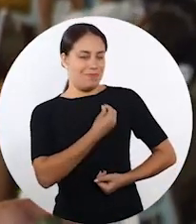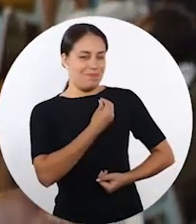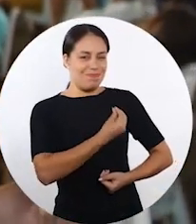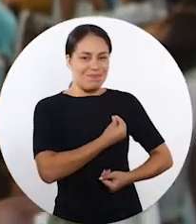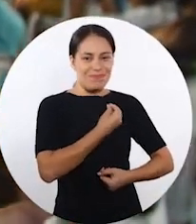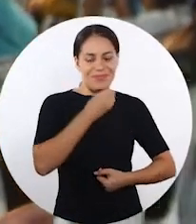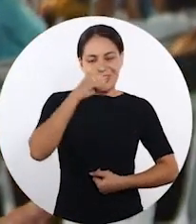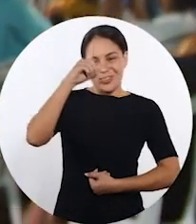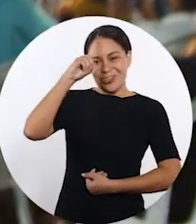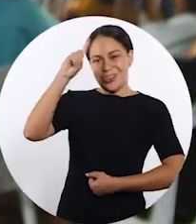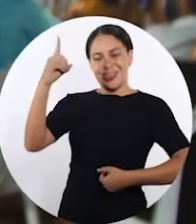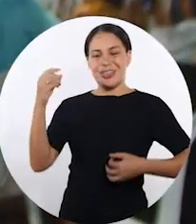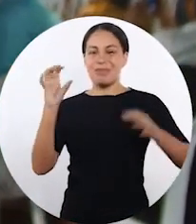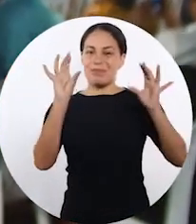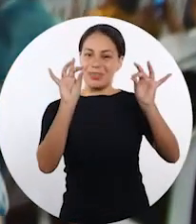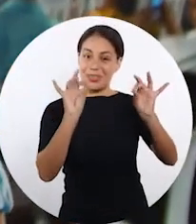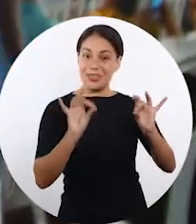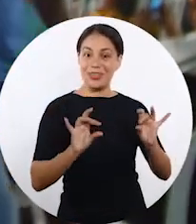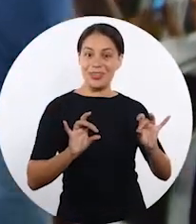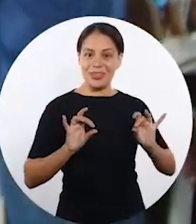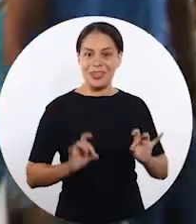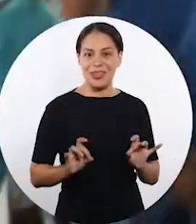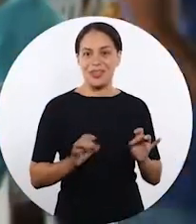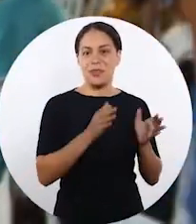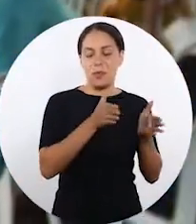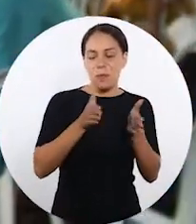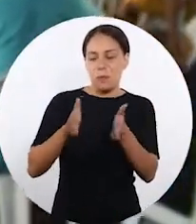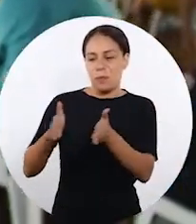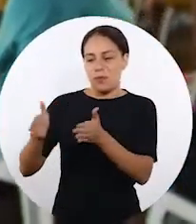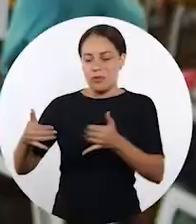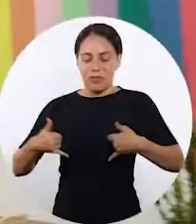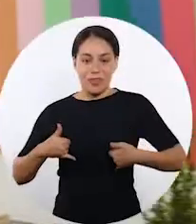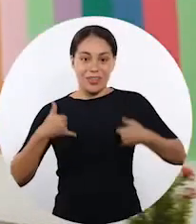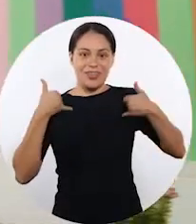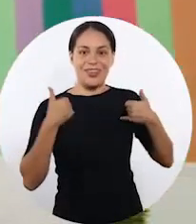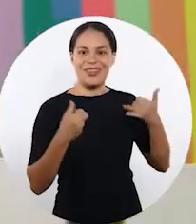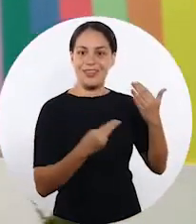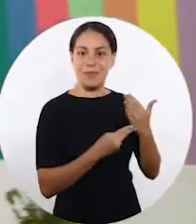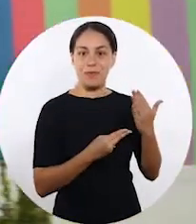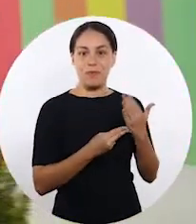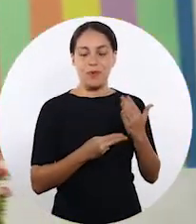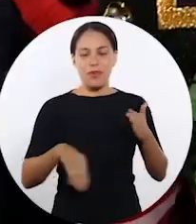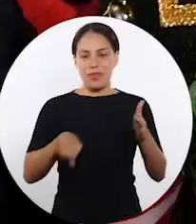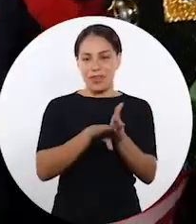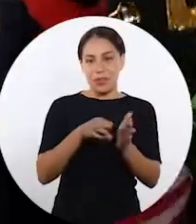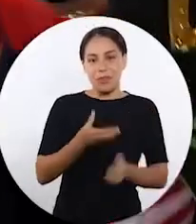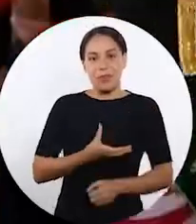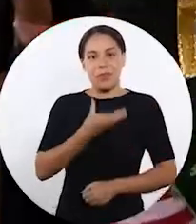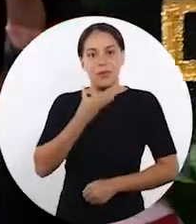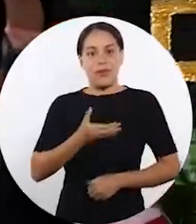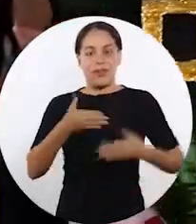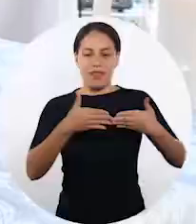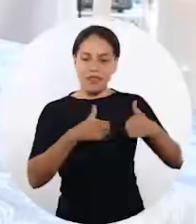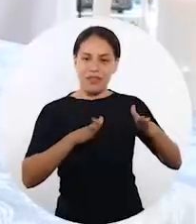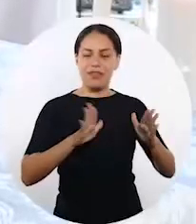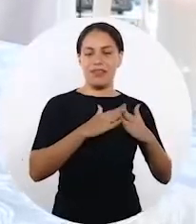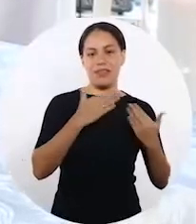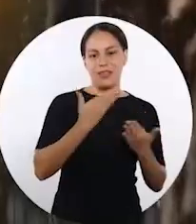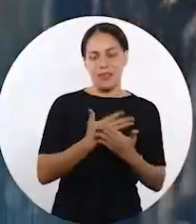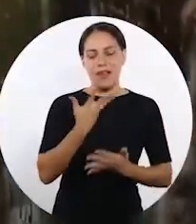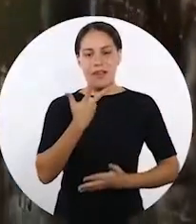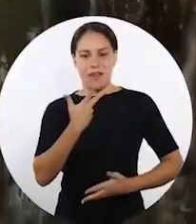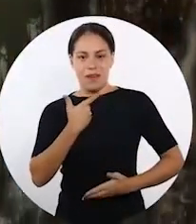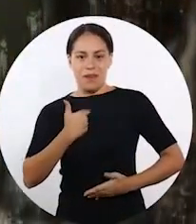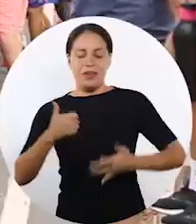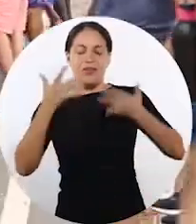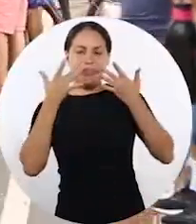Vivemos dias lindos e intensos durante a programação de aniversário da nossa cidade. Com a inauguração de creche, chegada do Papai Noel, missa,